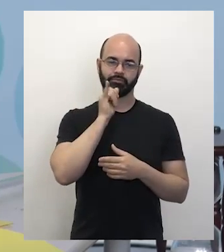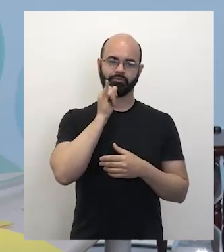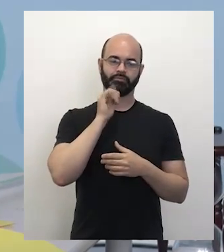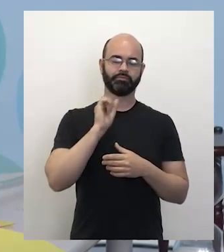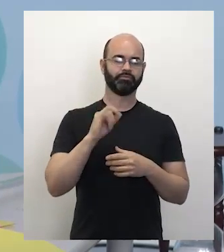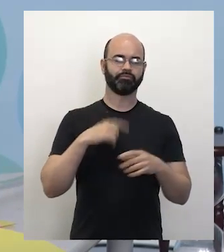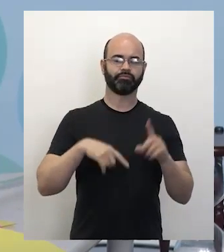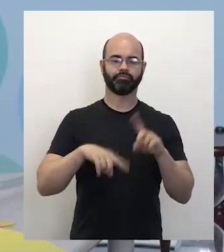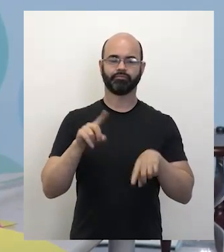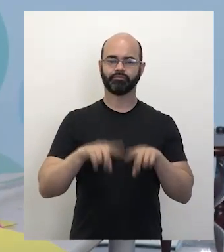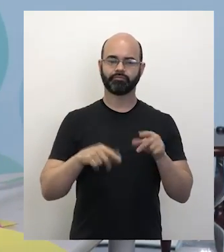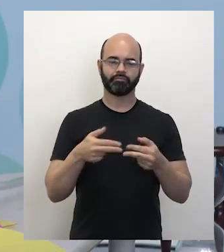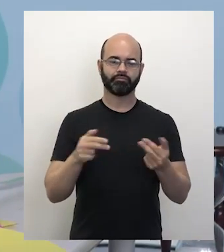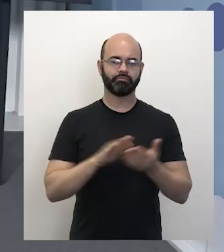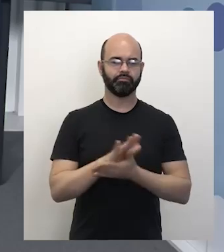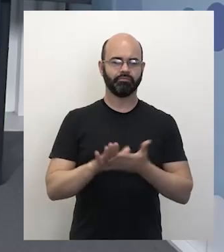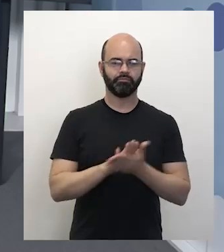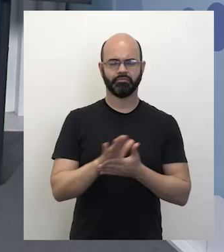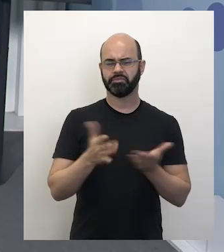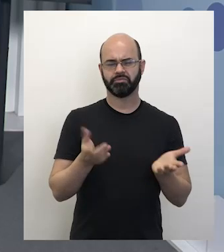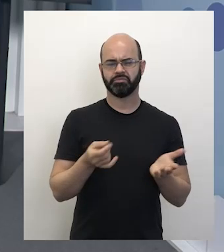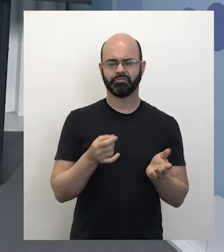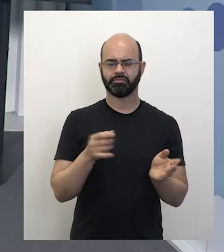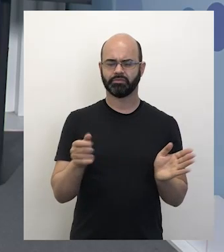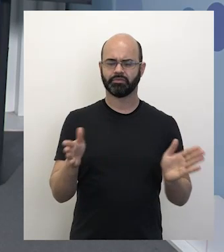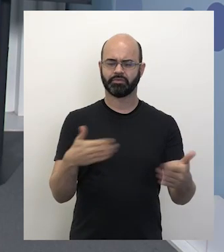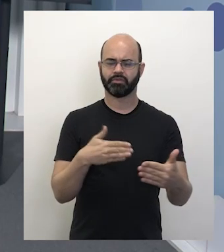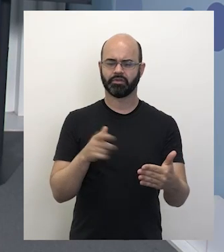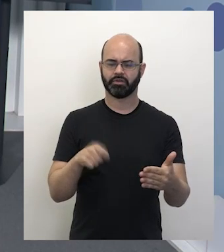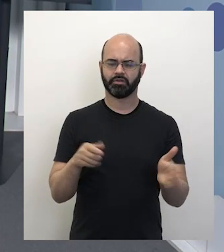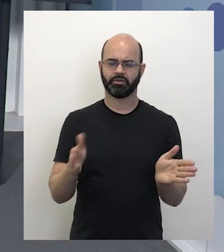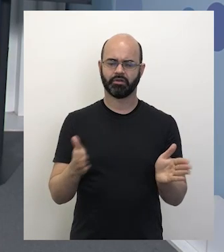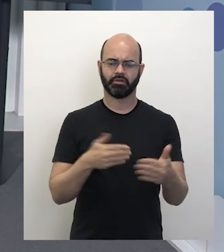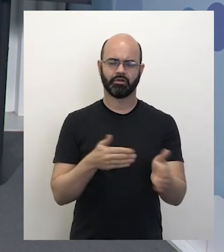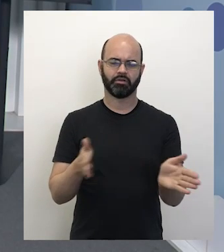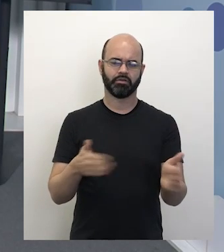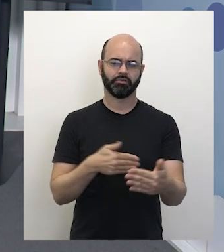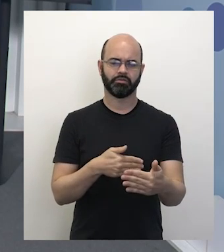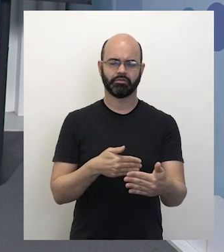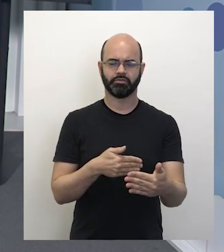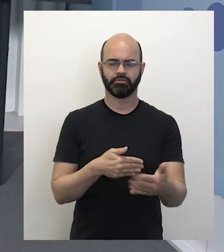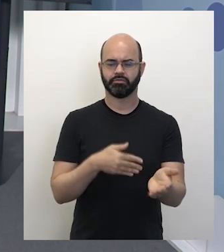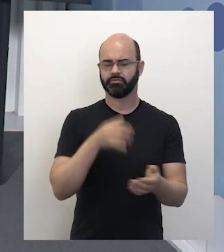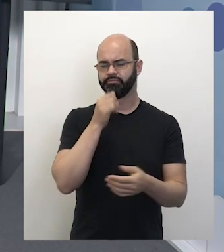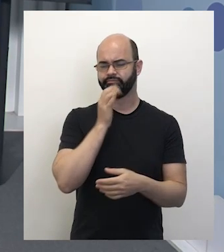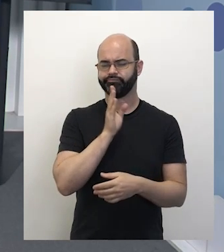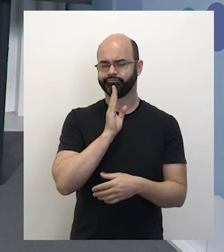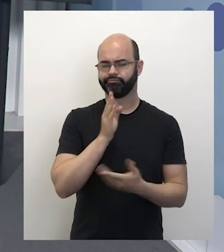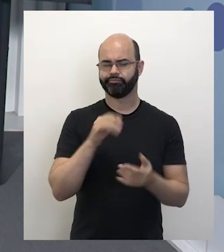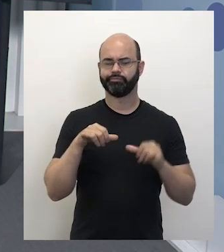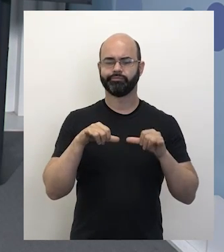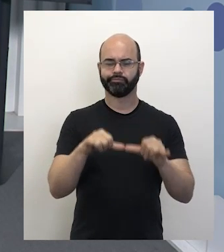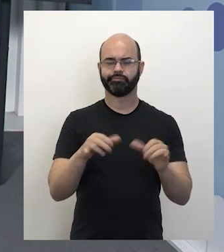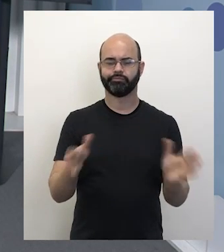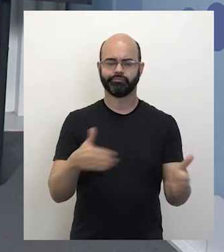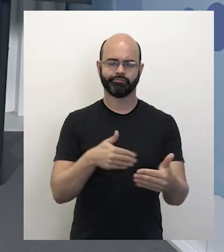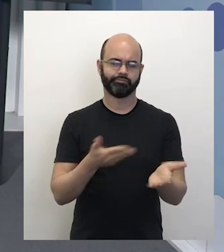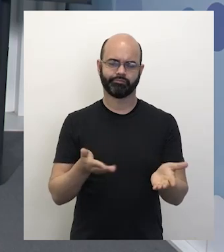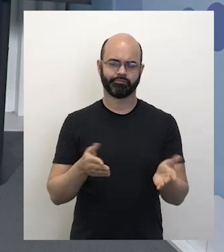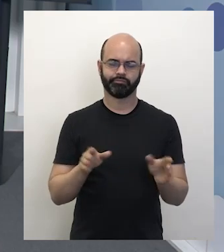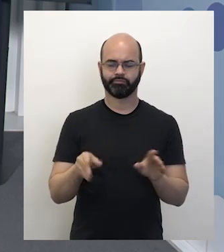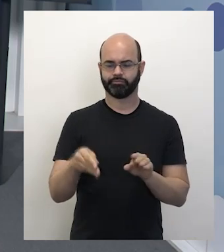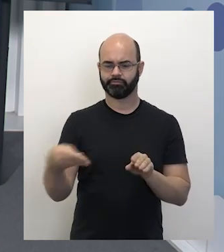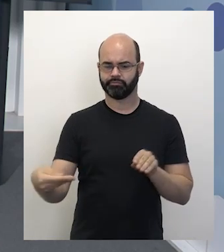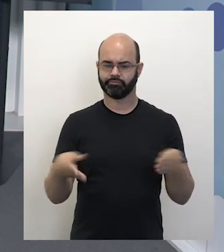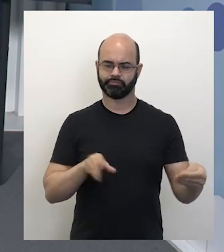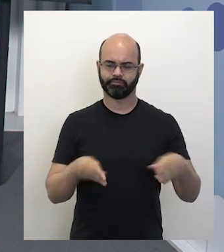tipo de material. Vê se arruma uma caixa, essas caixas de supermercado. Desmonta a caixa, faz